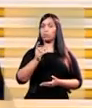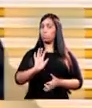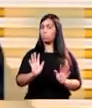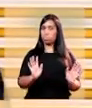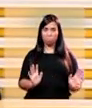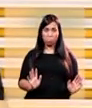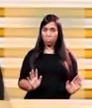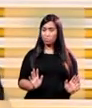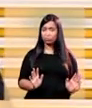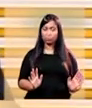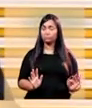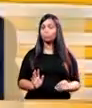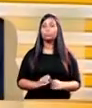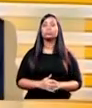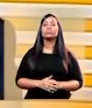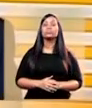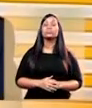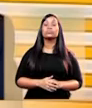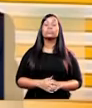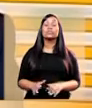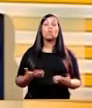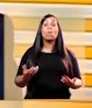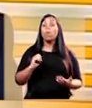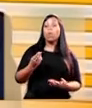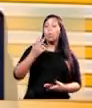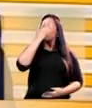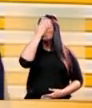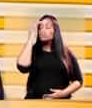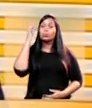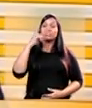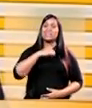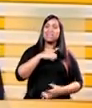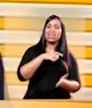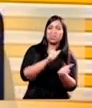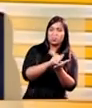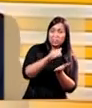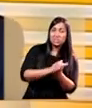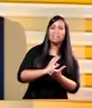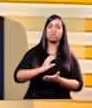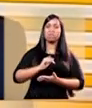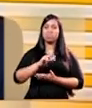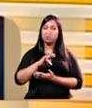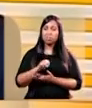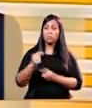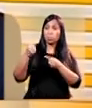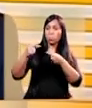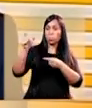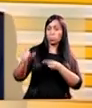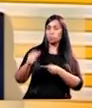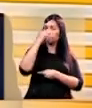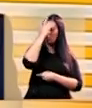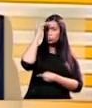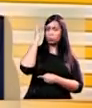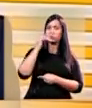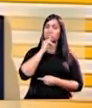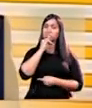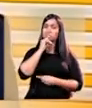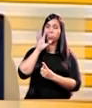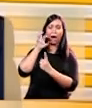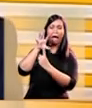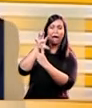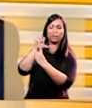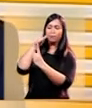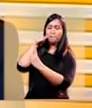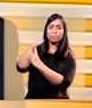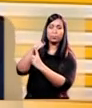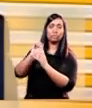não adianta, nem Henrique está descartado, né? Ou pessoas que tenham condenações criminais com crime contra a pessoa. Né, pessoas